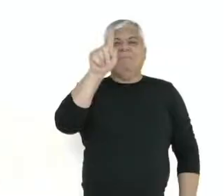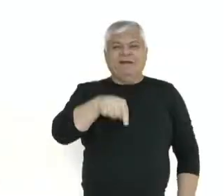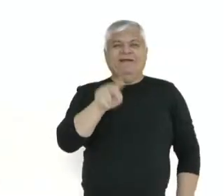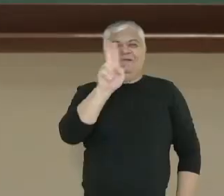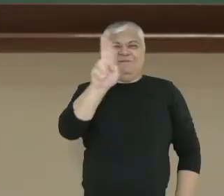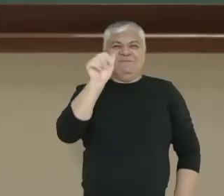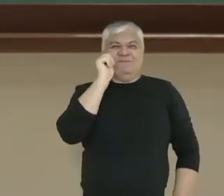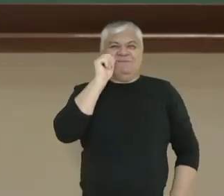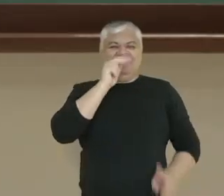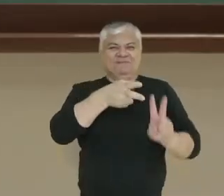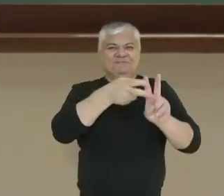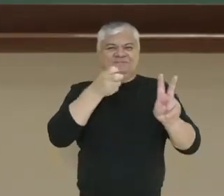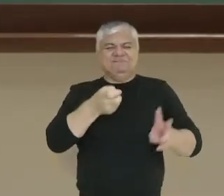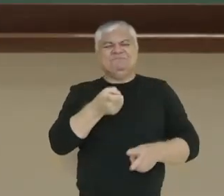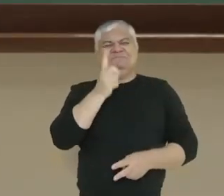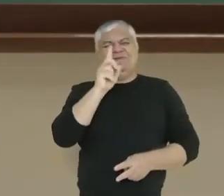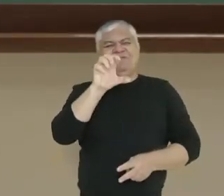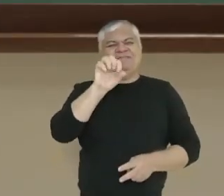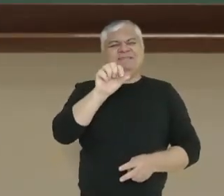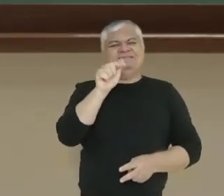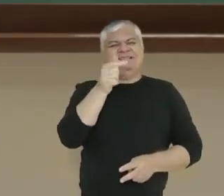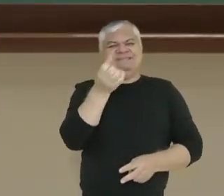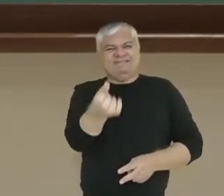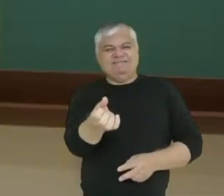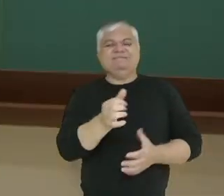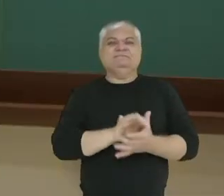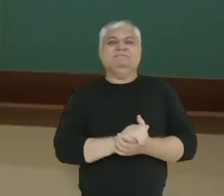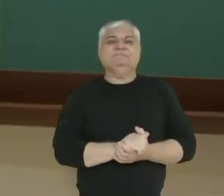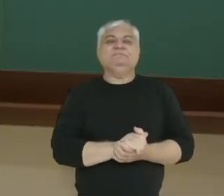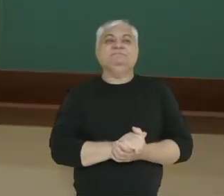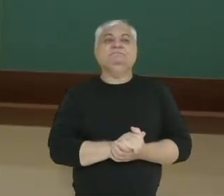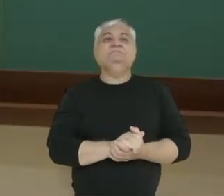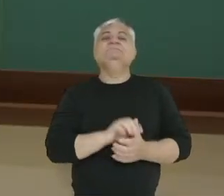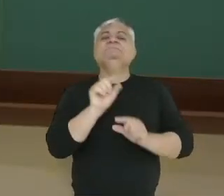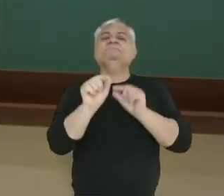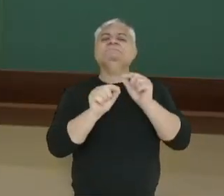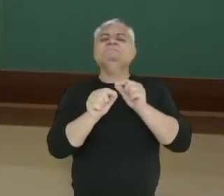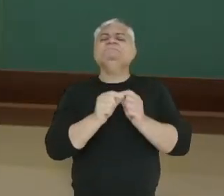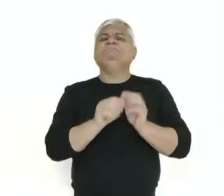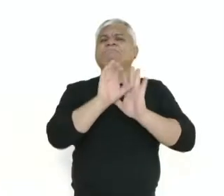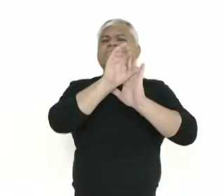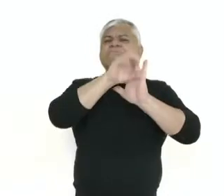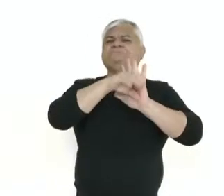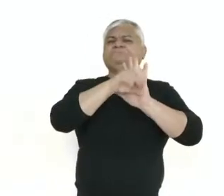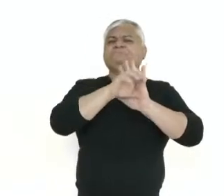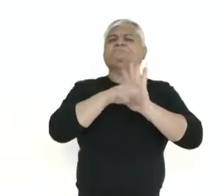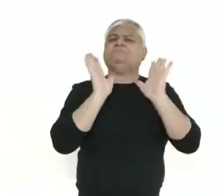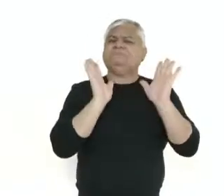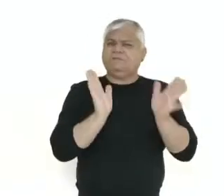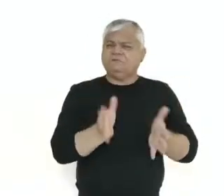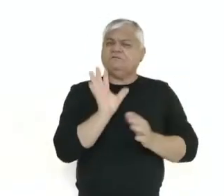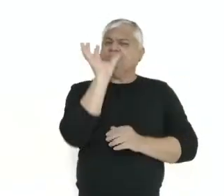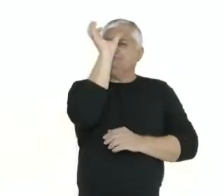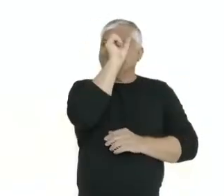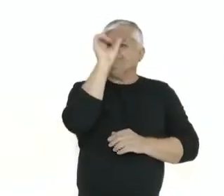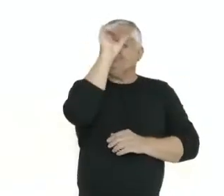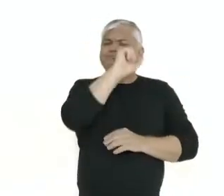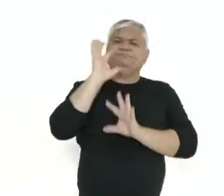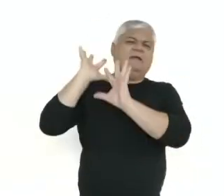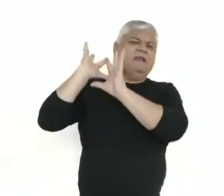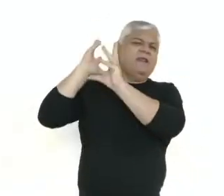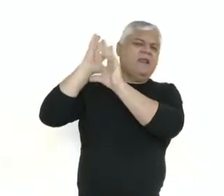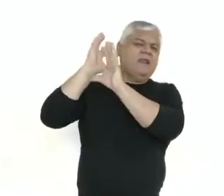1876. Bom, vamos retomar alguns conceitos de algumas coisas que a gente já, né,